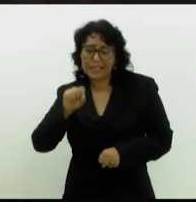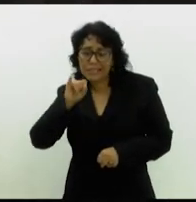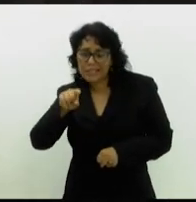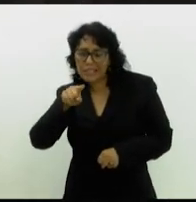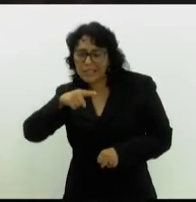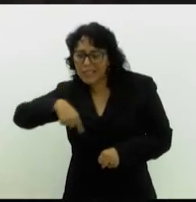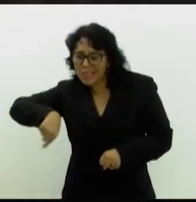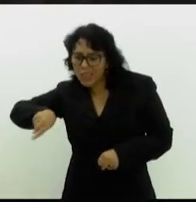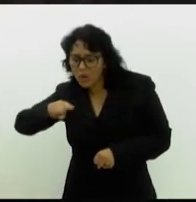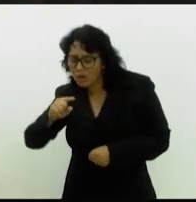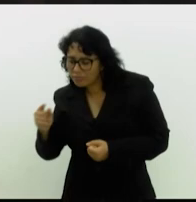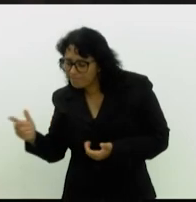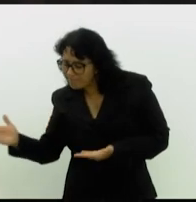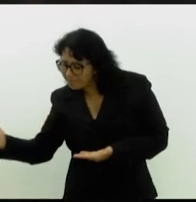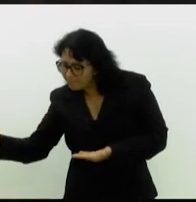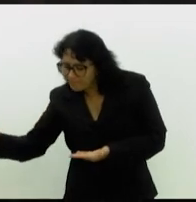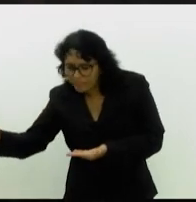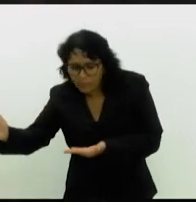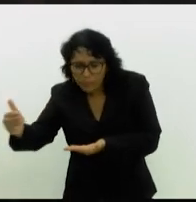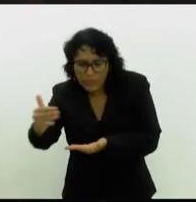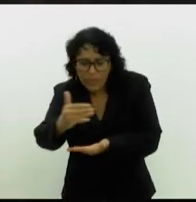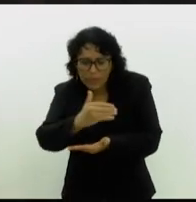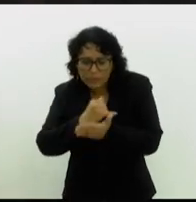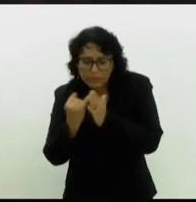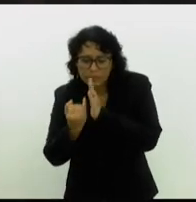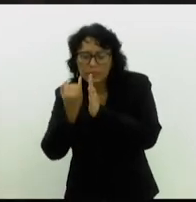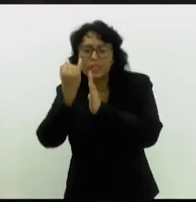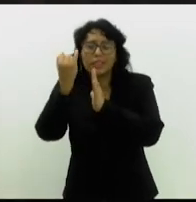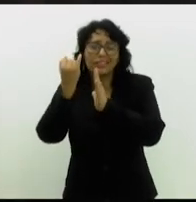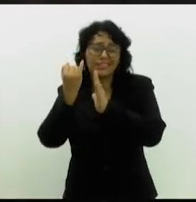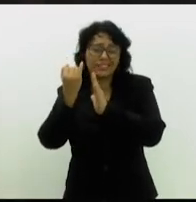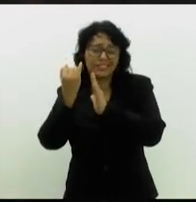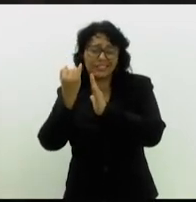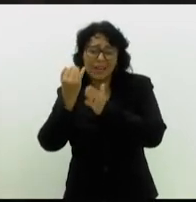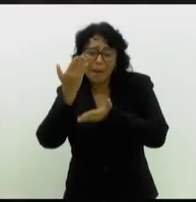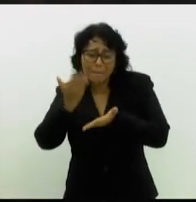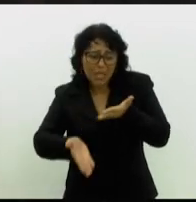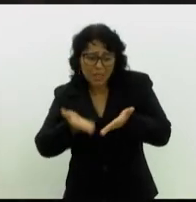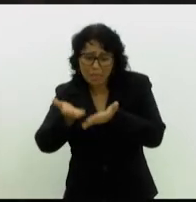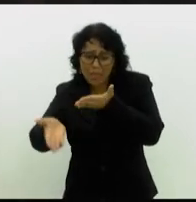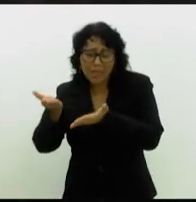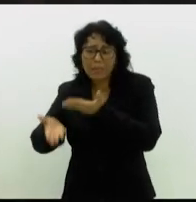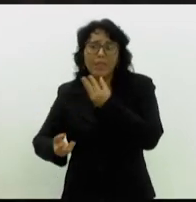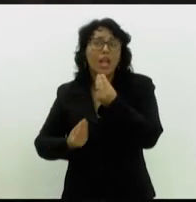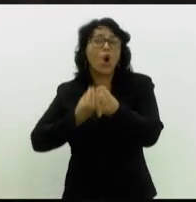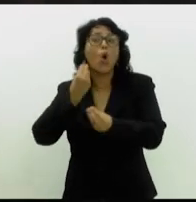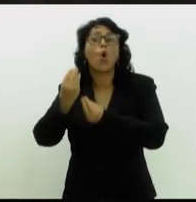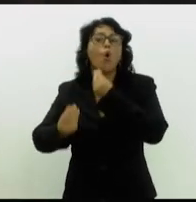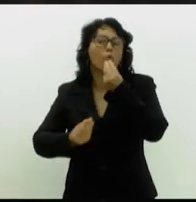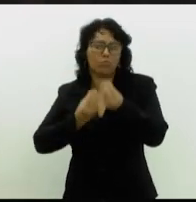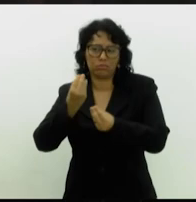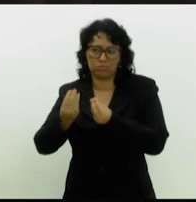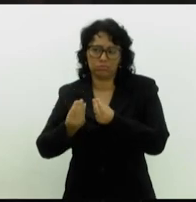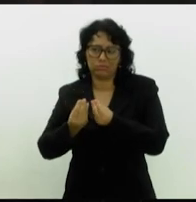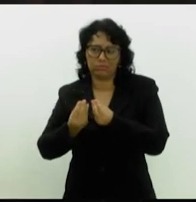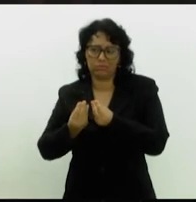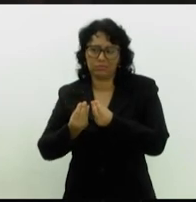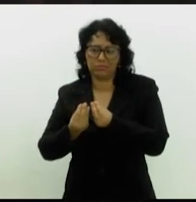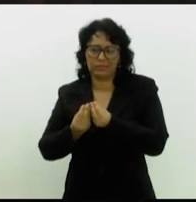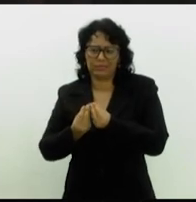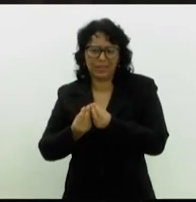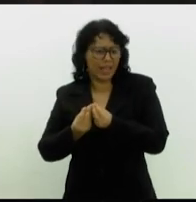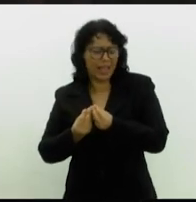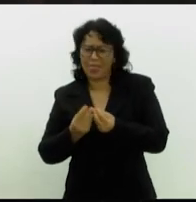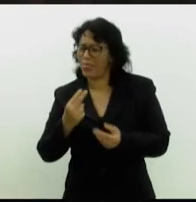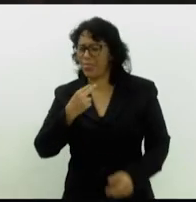pública e não dá a essa altura do campeonato que a gente possa